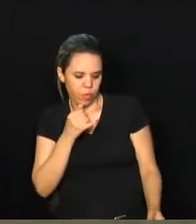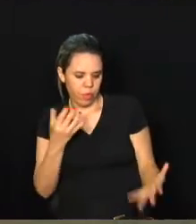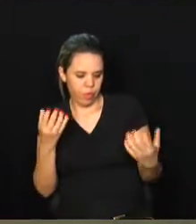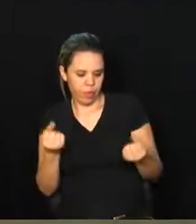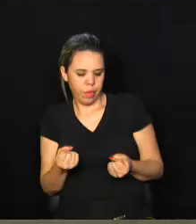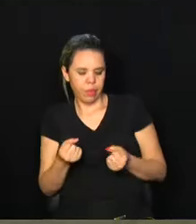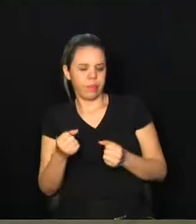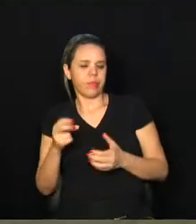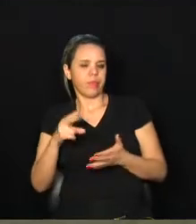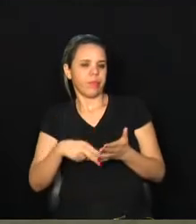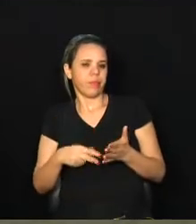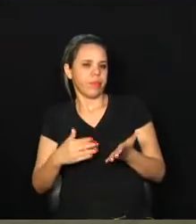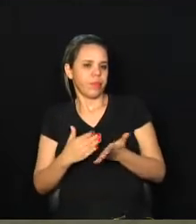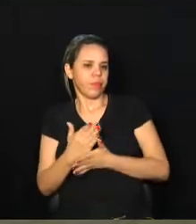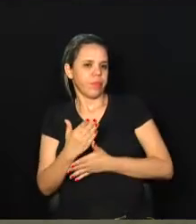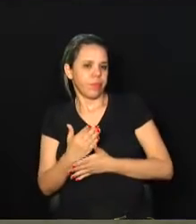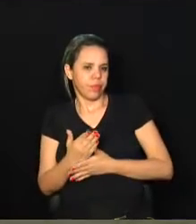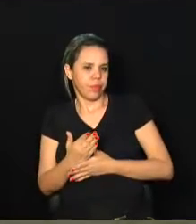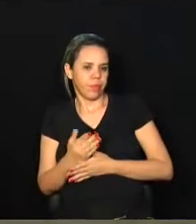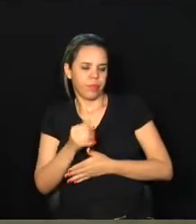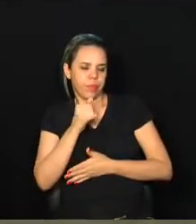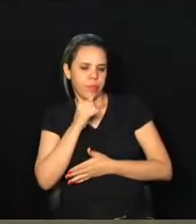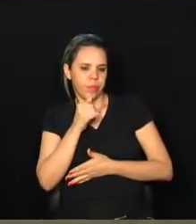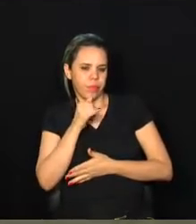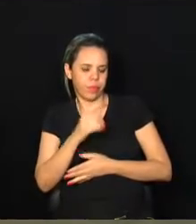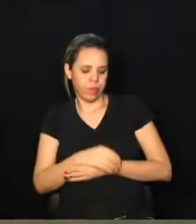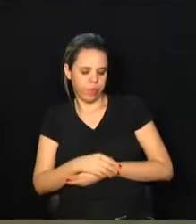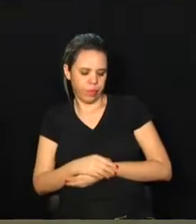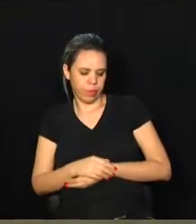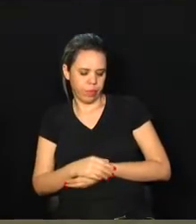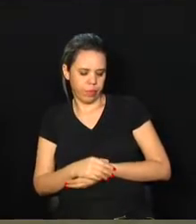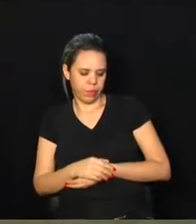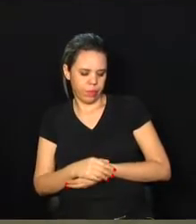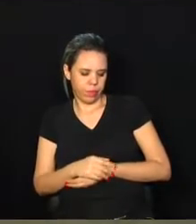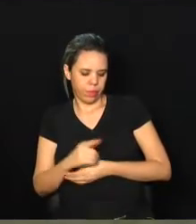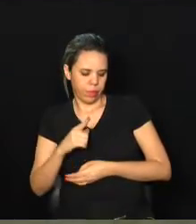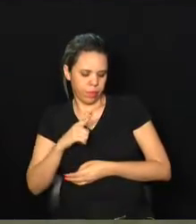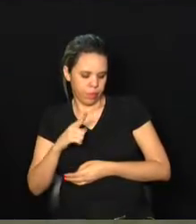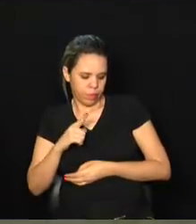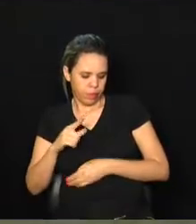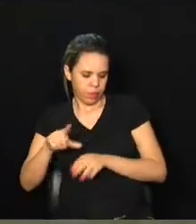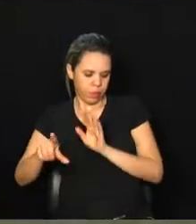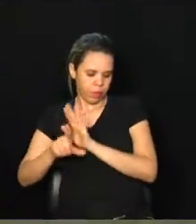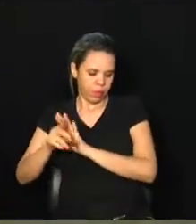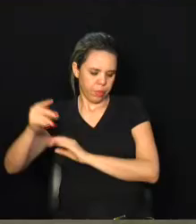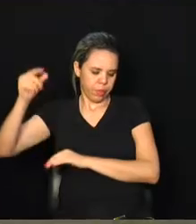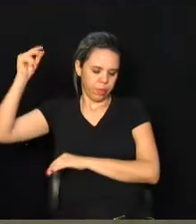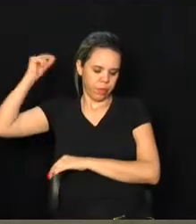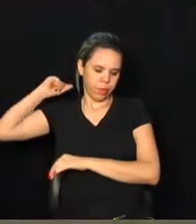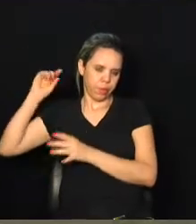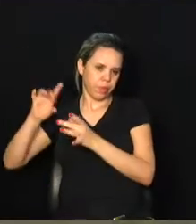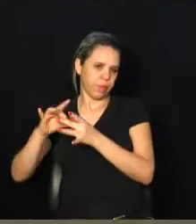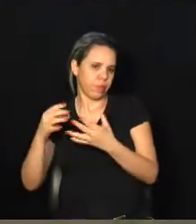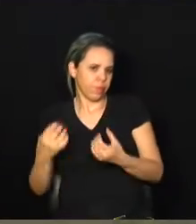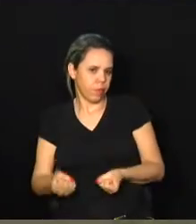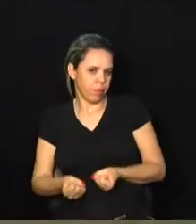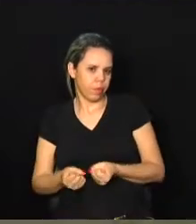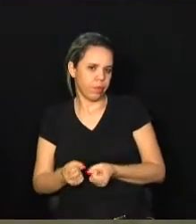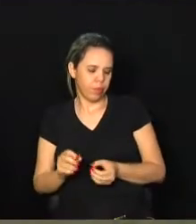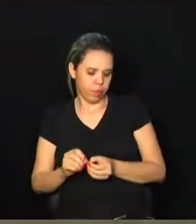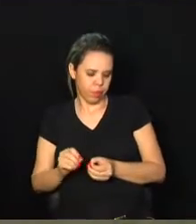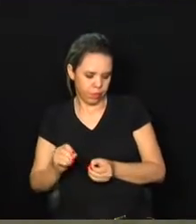cara da aprovação. Por exemplo, tinha uma lei lá no passado que permitia fazer uma marquise